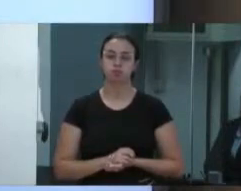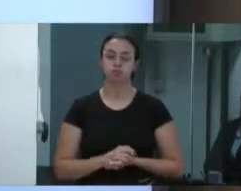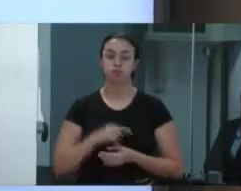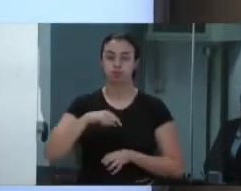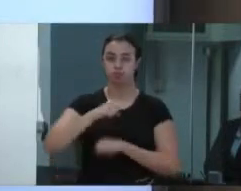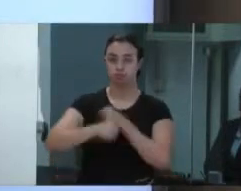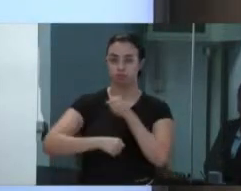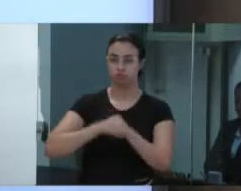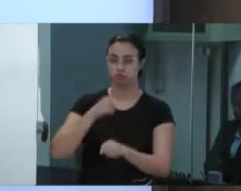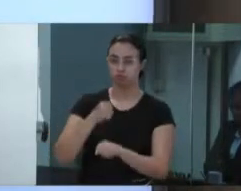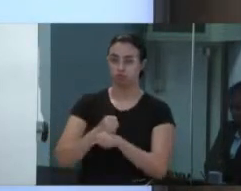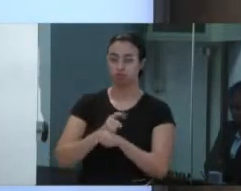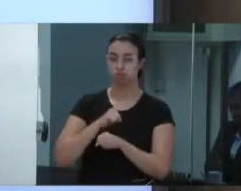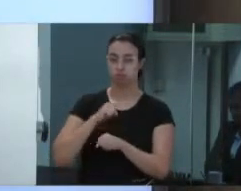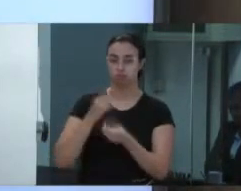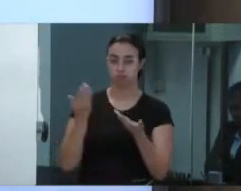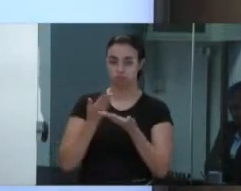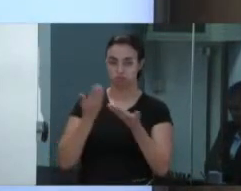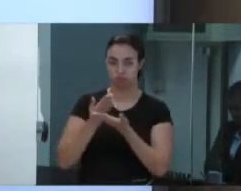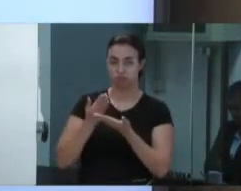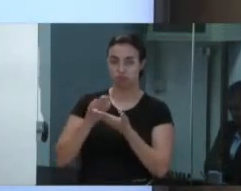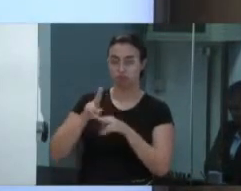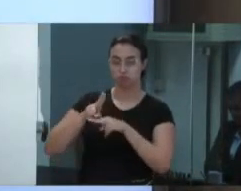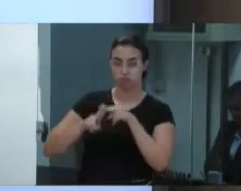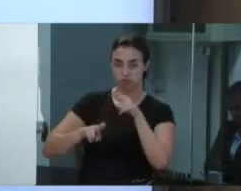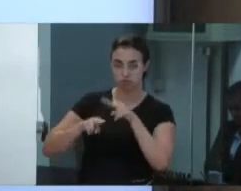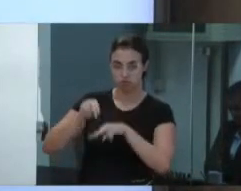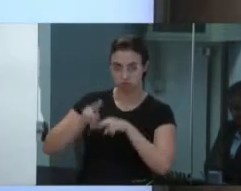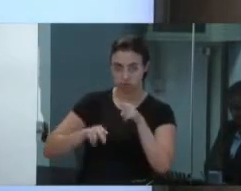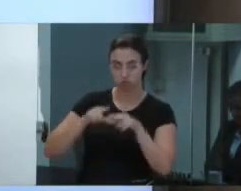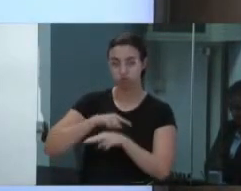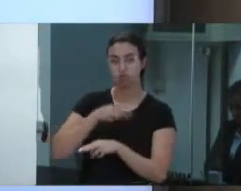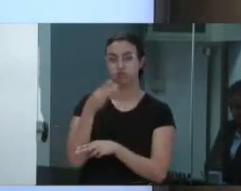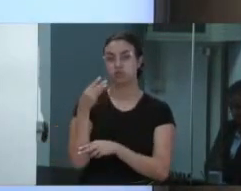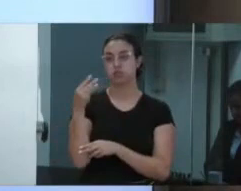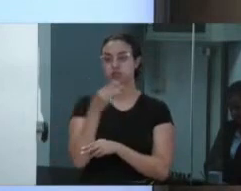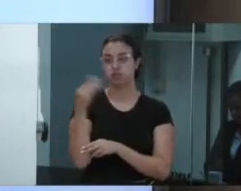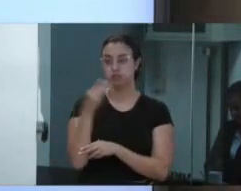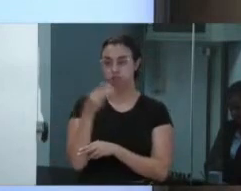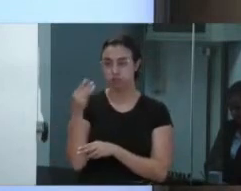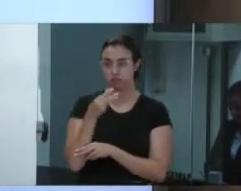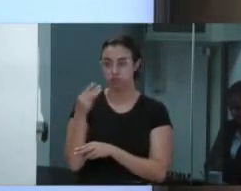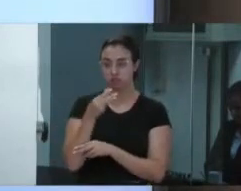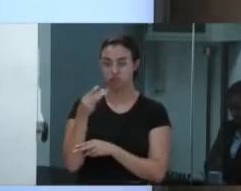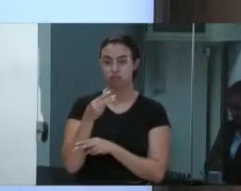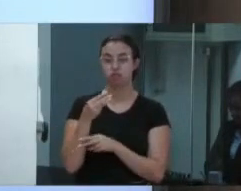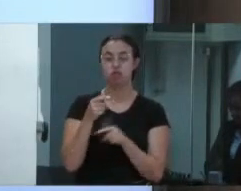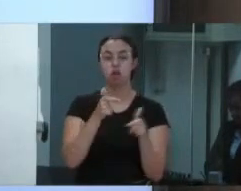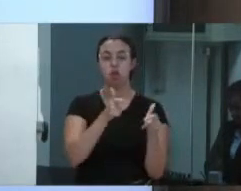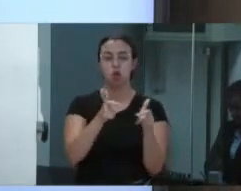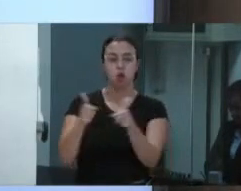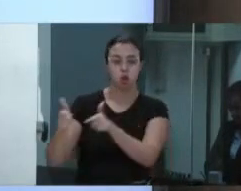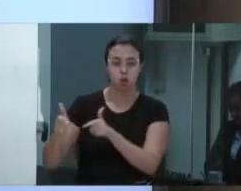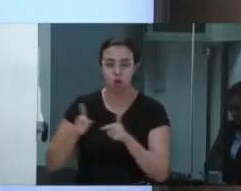Esse ano, né, a gente encerrou agora junho com 33 equipamentos, né, 33